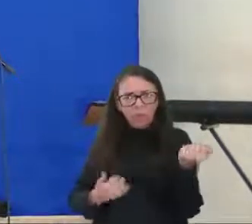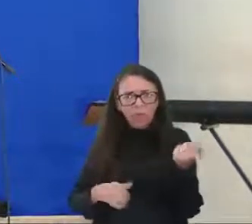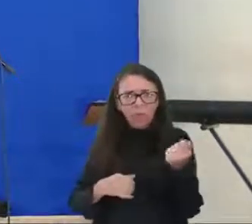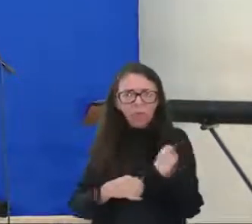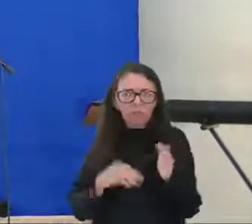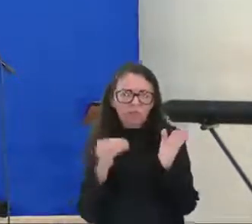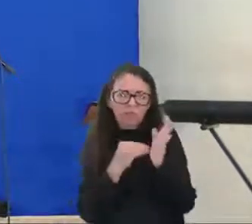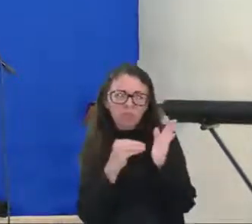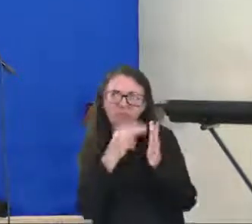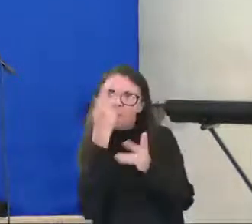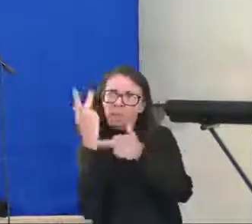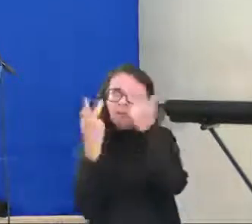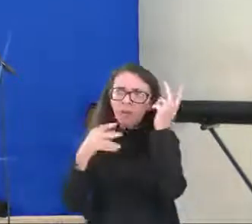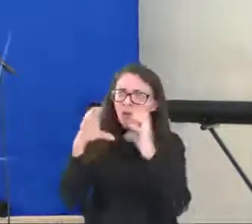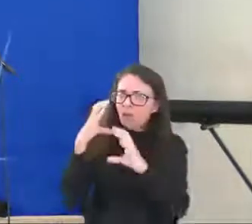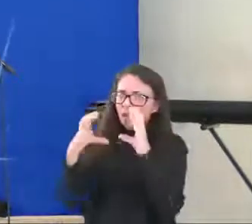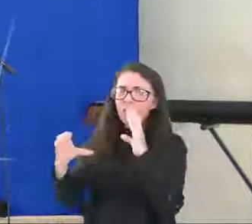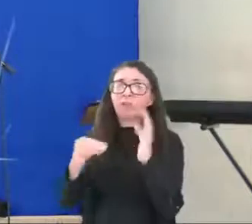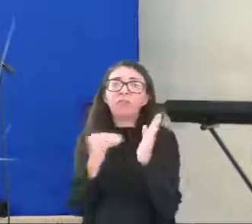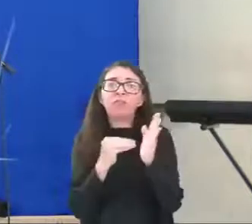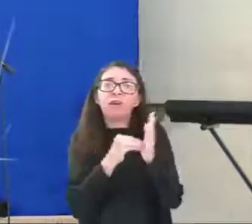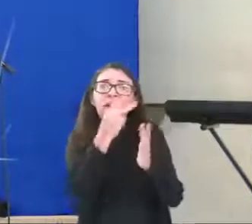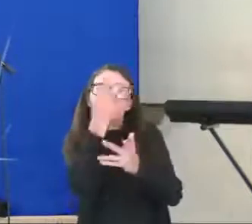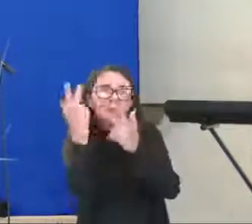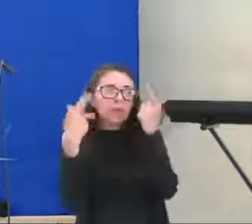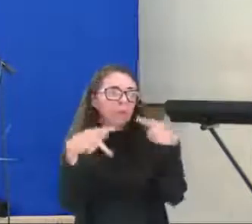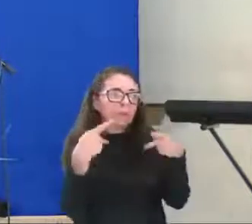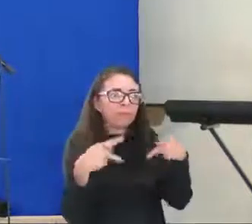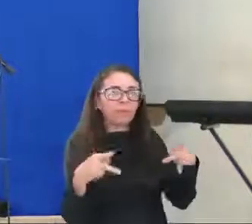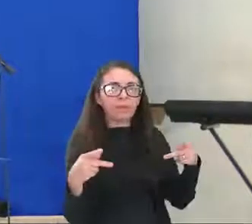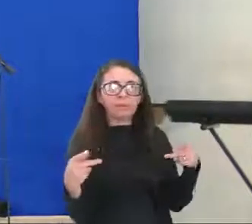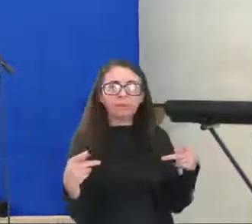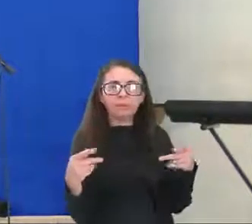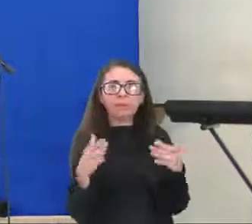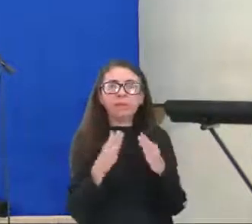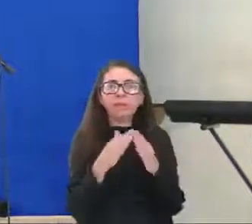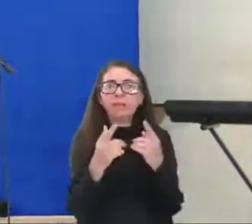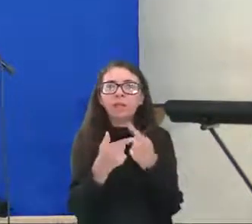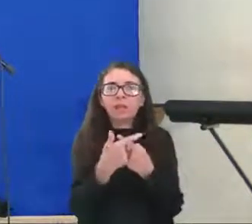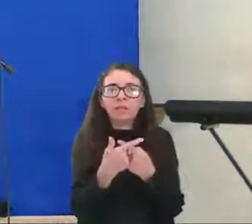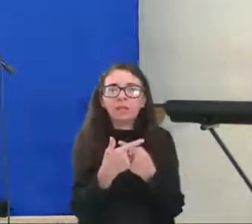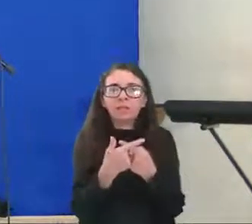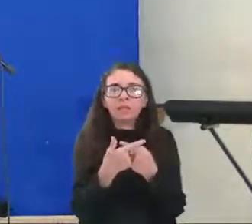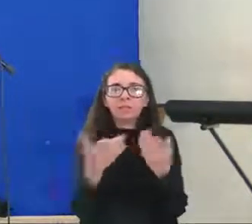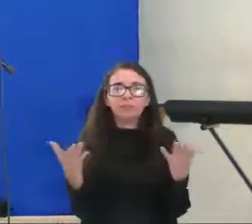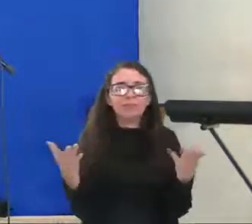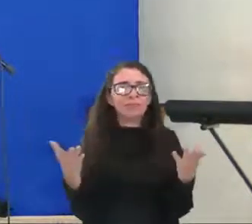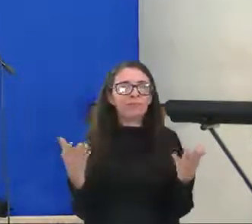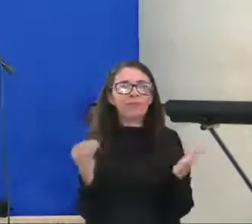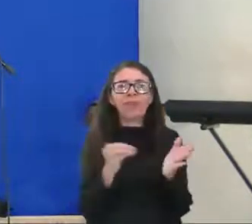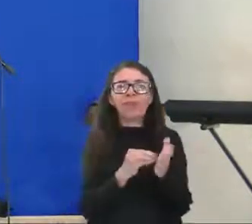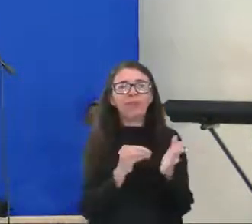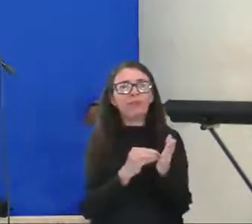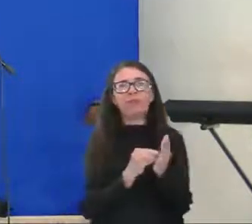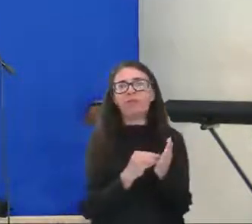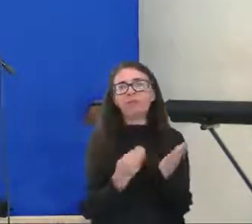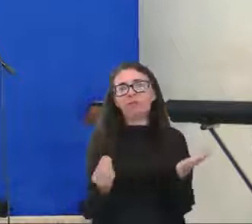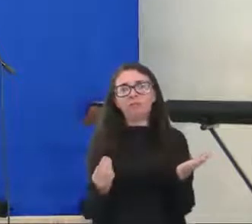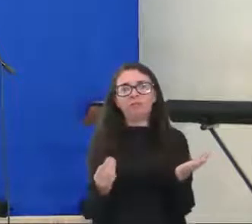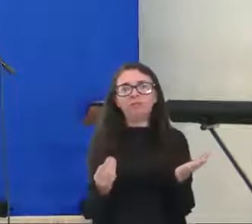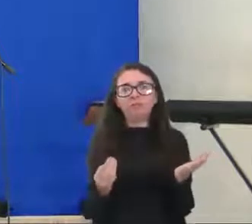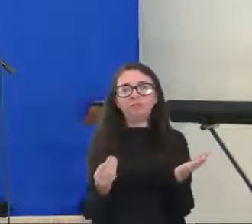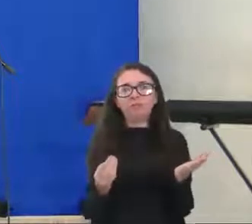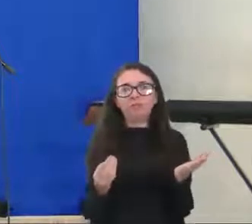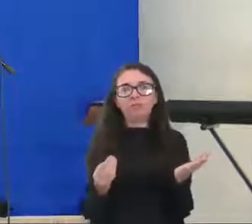Aí vamos aqui, do 21 ao 24. Não podem os olhos dizer à mão,